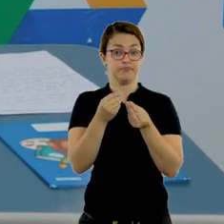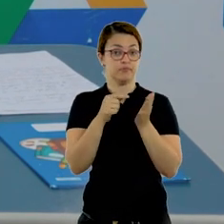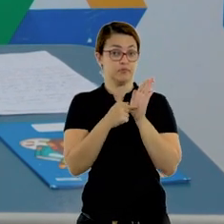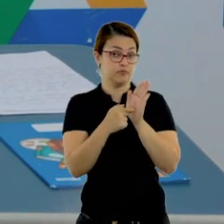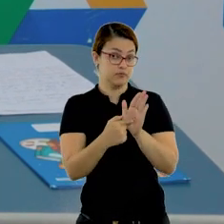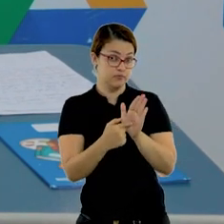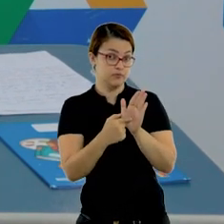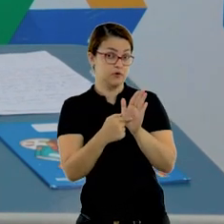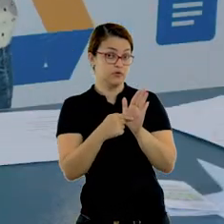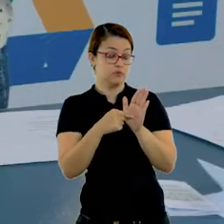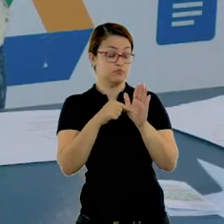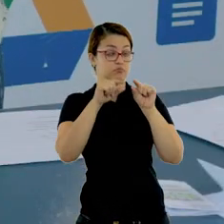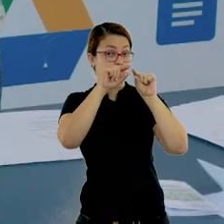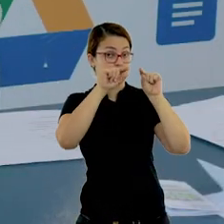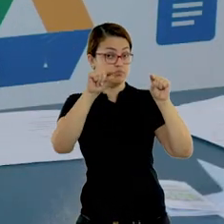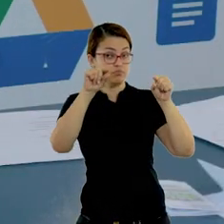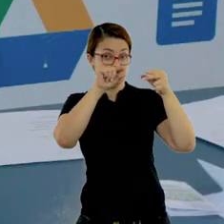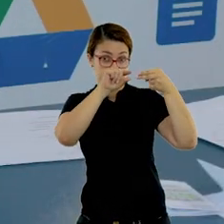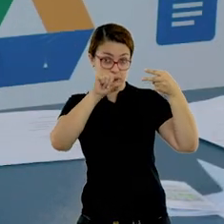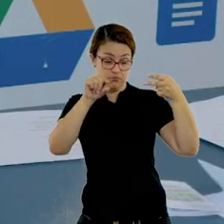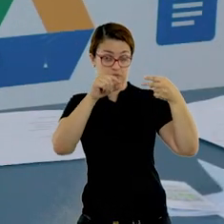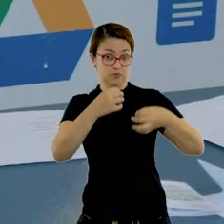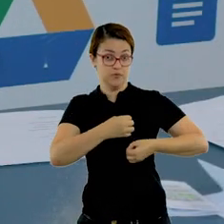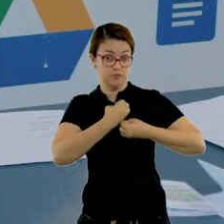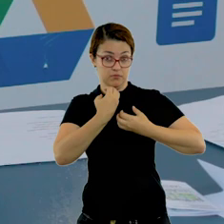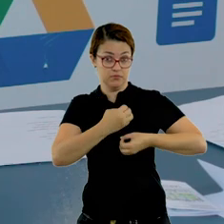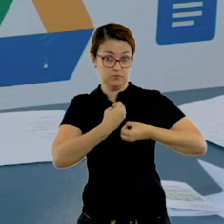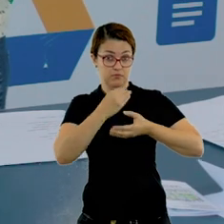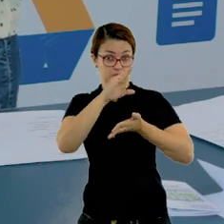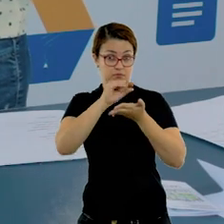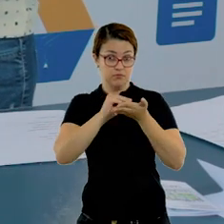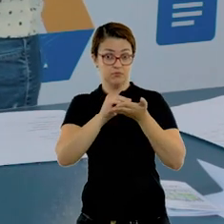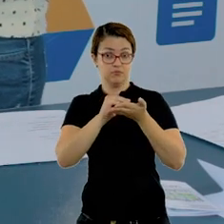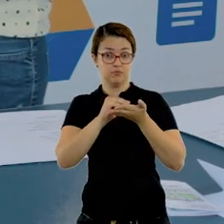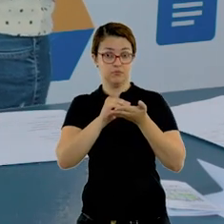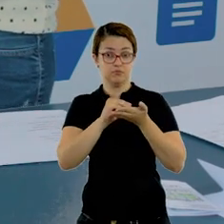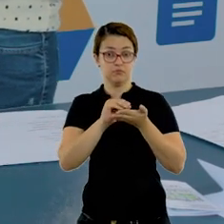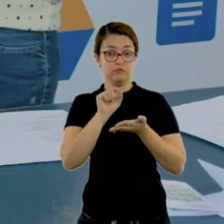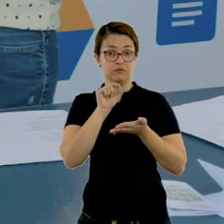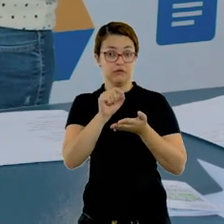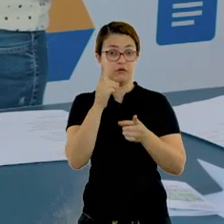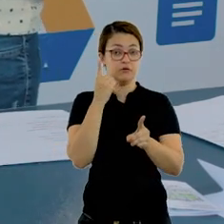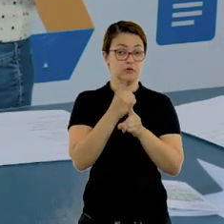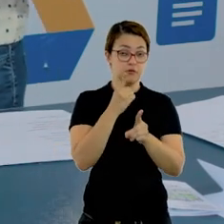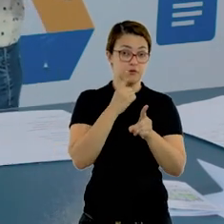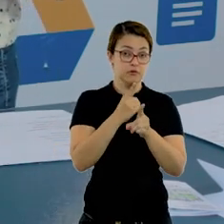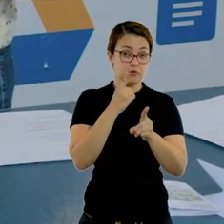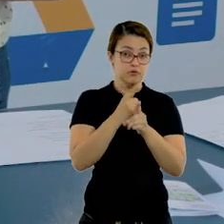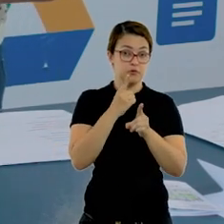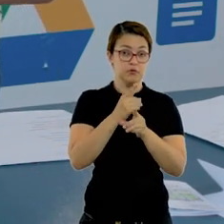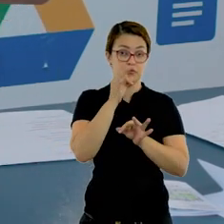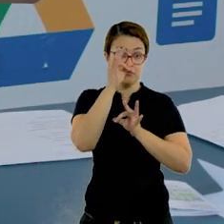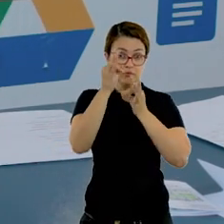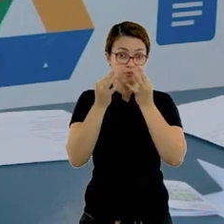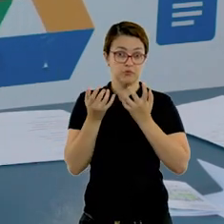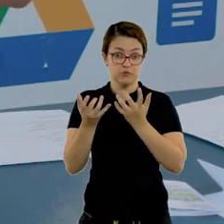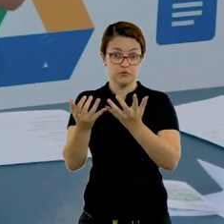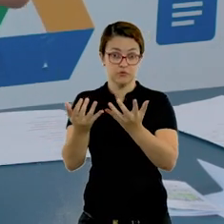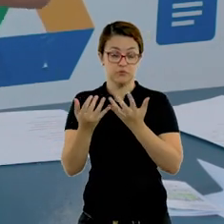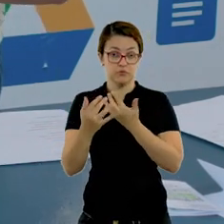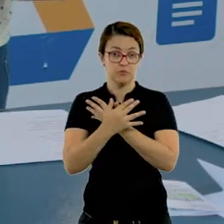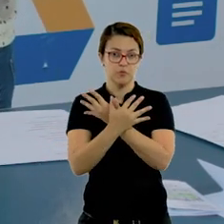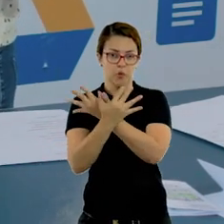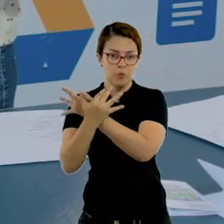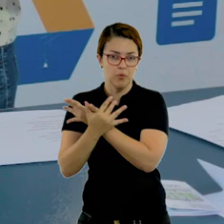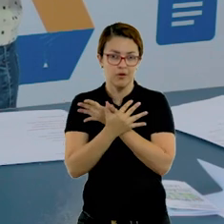olha só, eu anotei aqui os dois primeiros versos da primeira estrofe do poema. Então, quem me compra um jardim com flores, borboletas